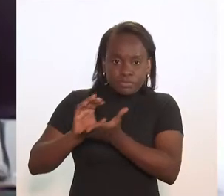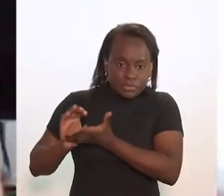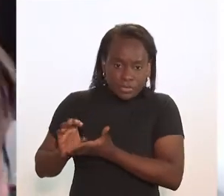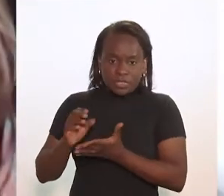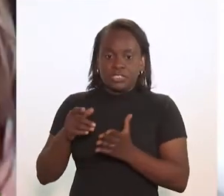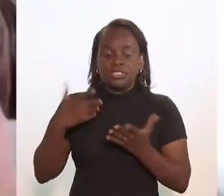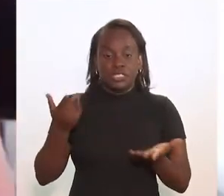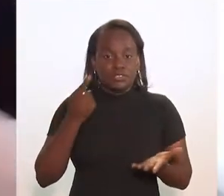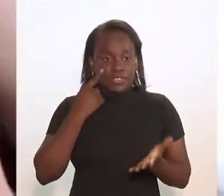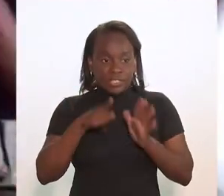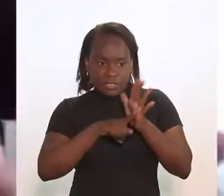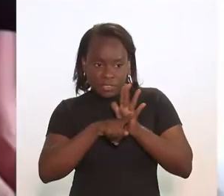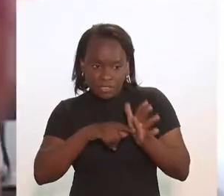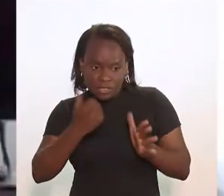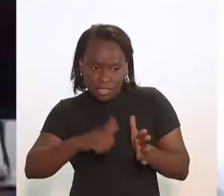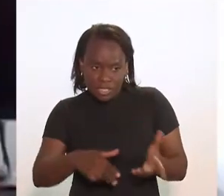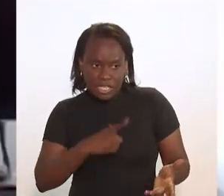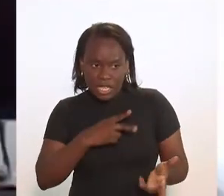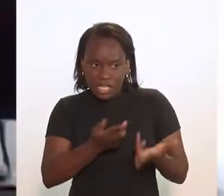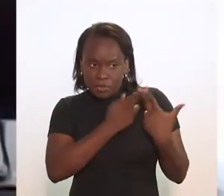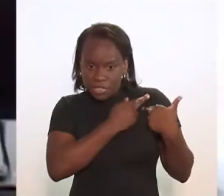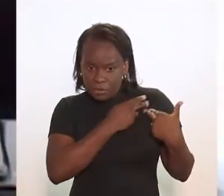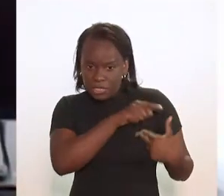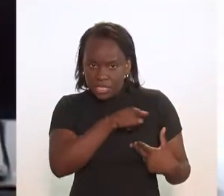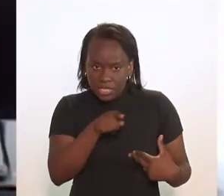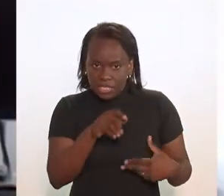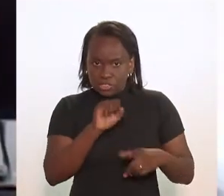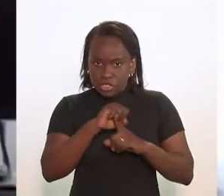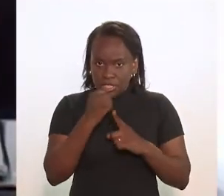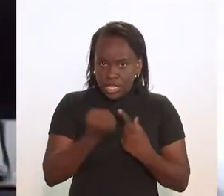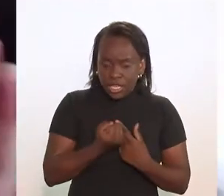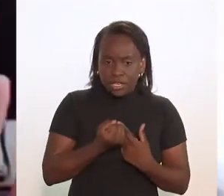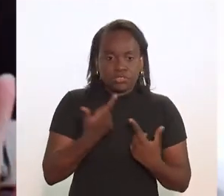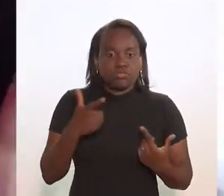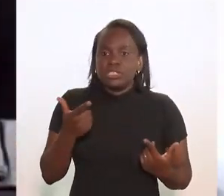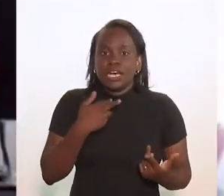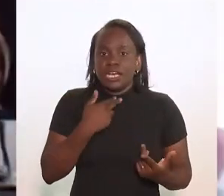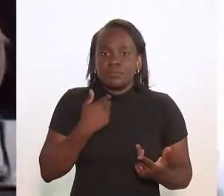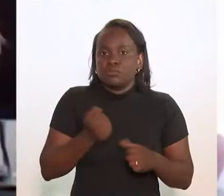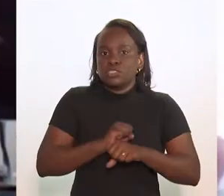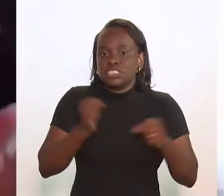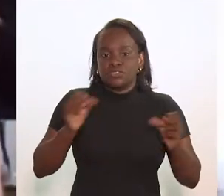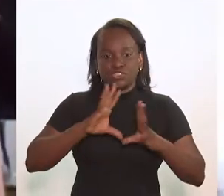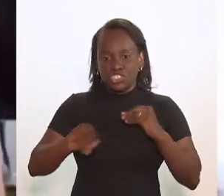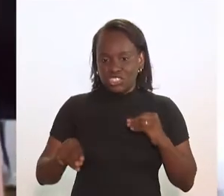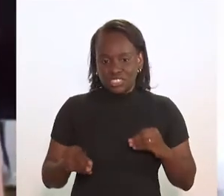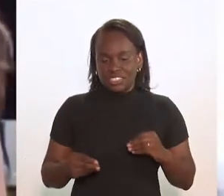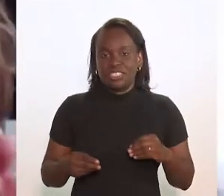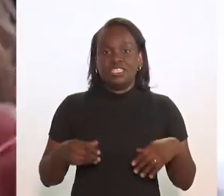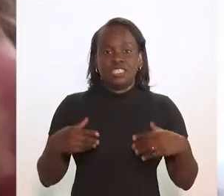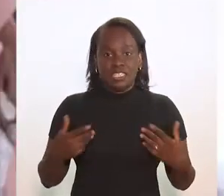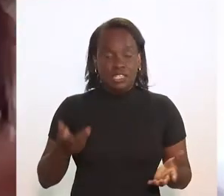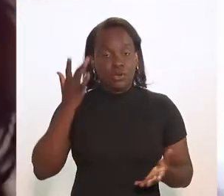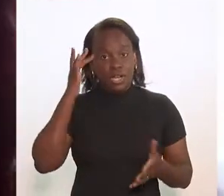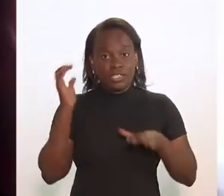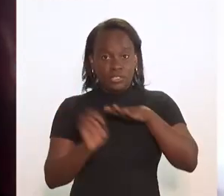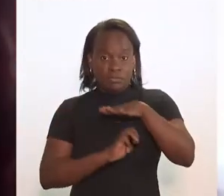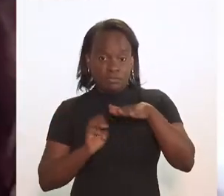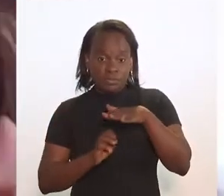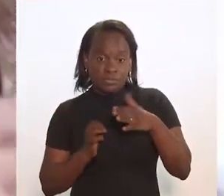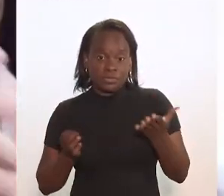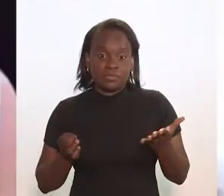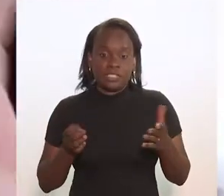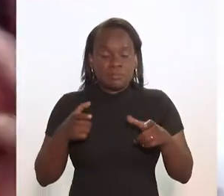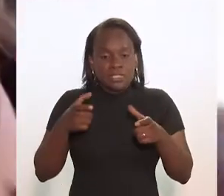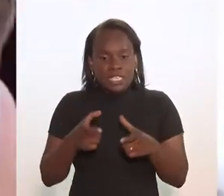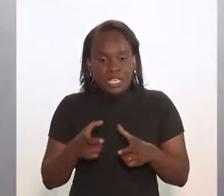exemplo, avaliam a responsabilidade dessas empresas. Então, assim, não tem mais como fugir. Acho que tanto